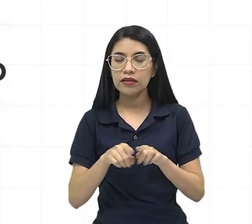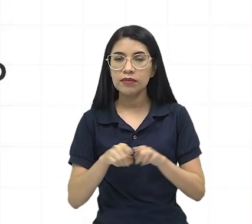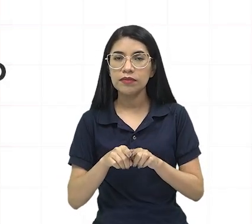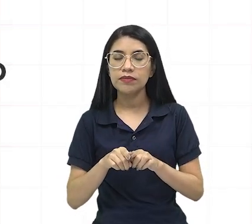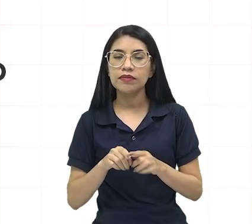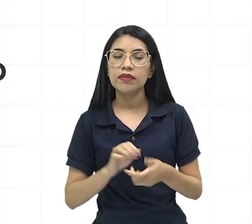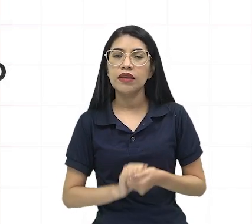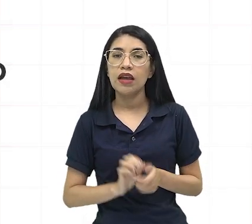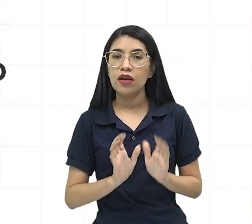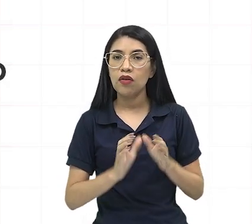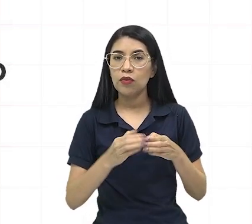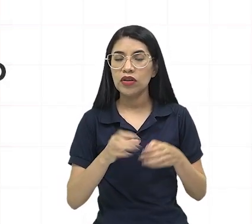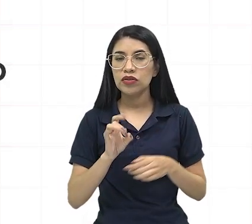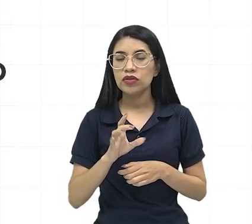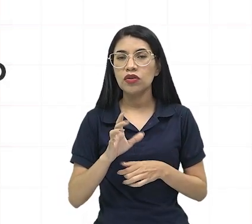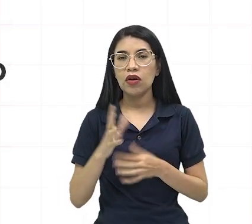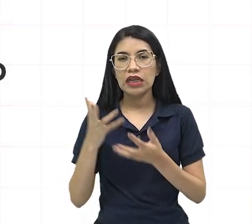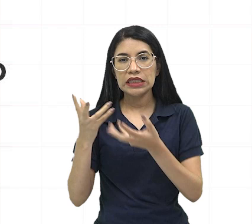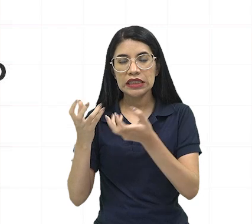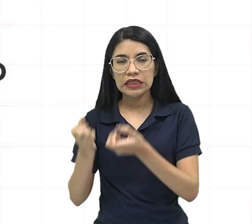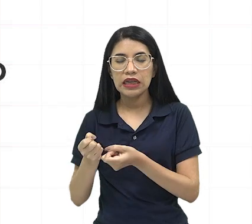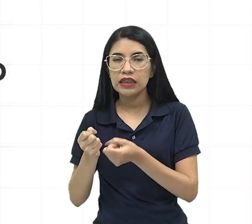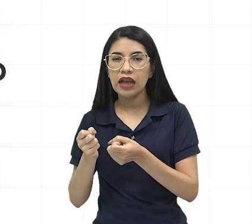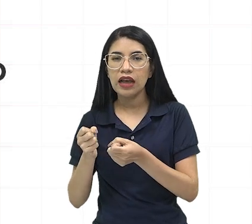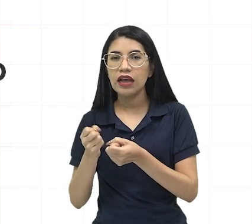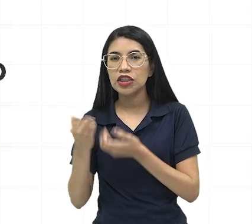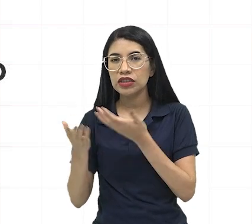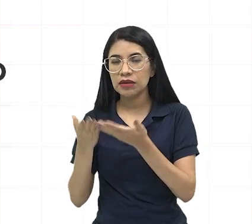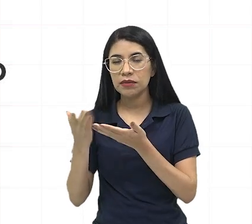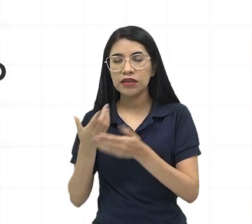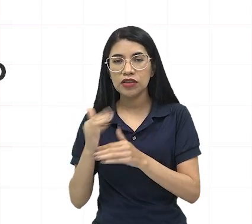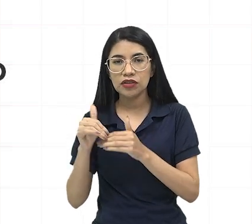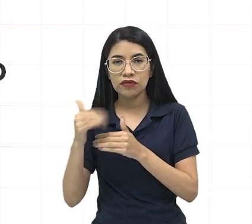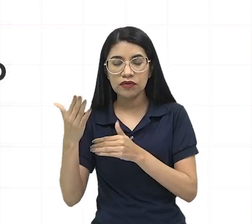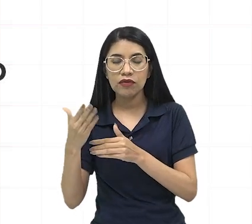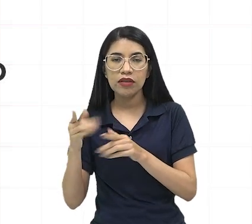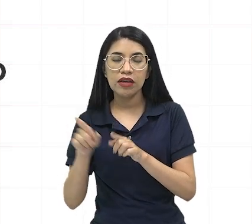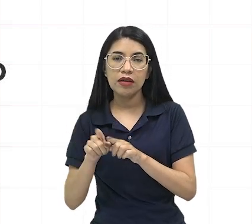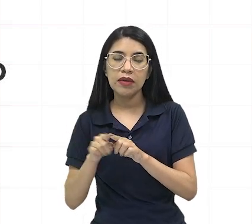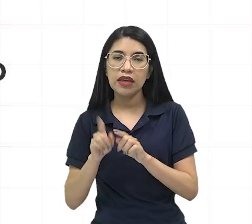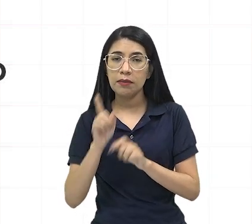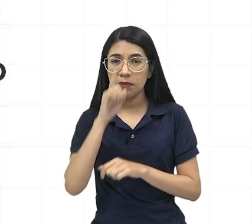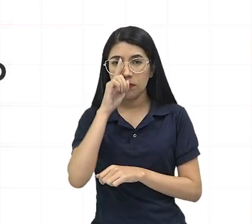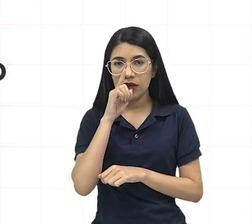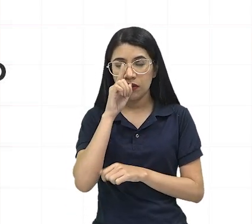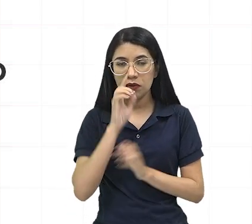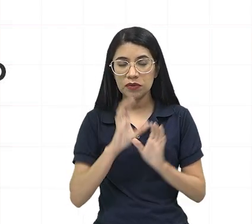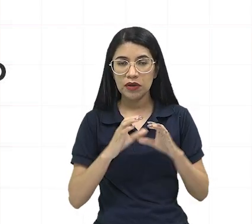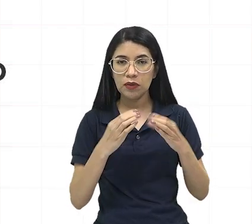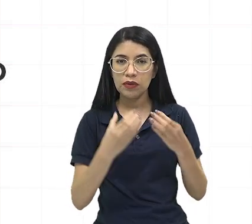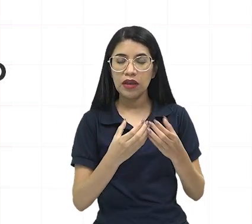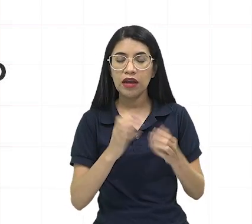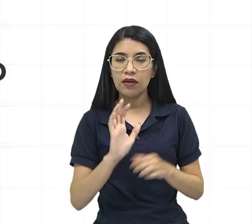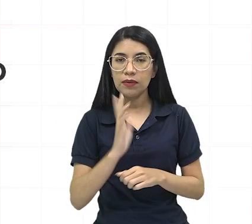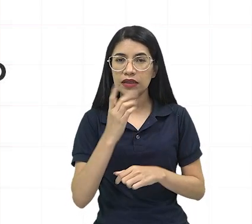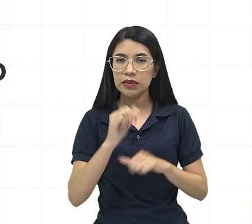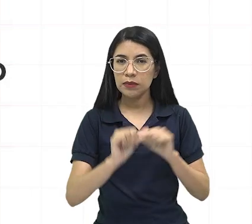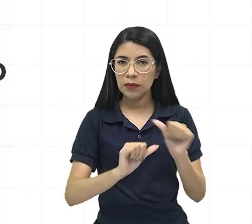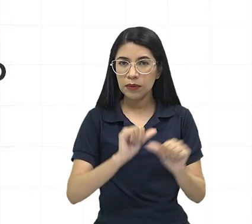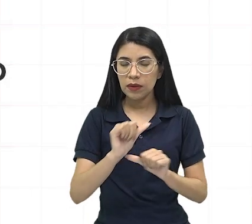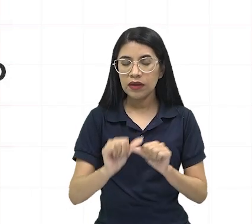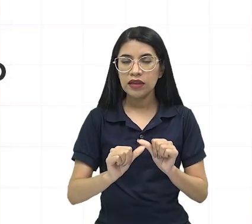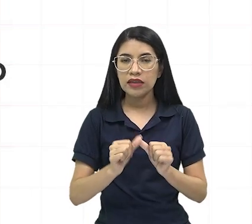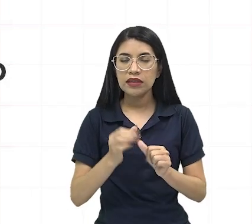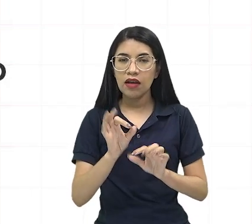comunidade se prender aos negócios internacionais, que pode ser nocivo para essa comunidade, trazendo mudanças severas na